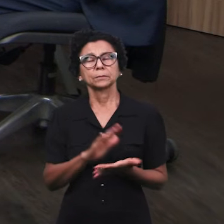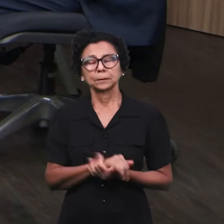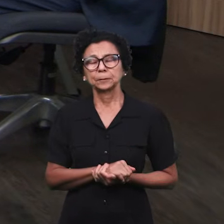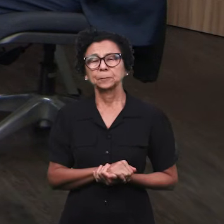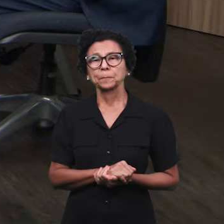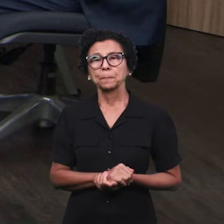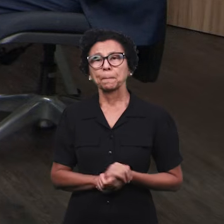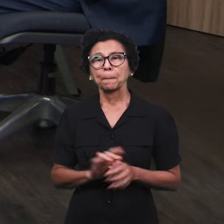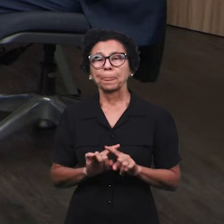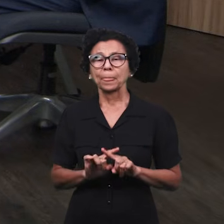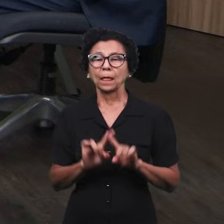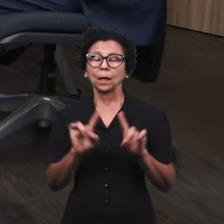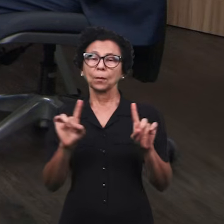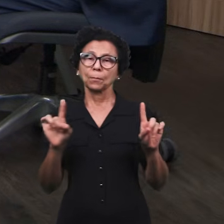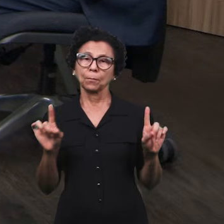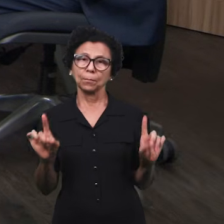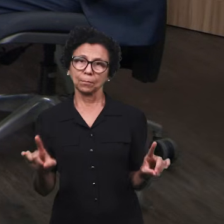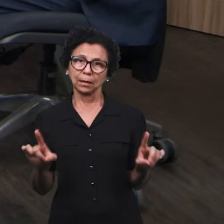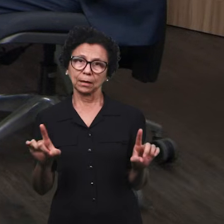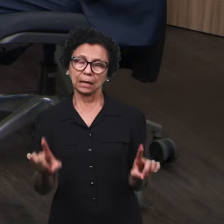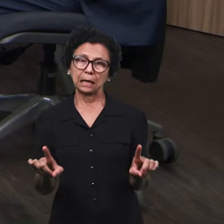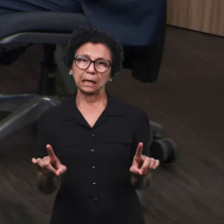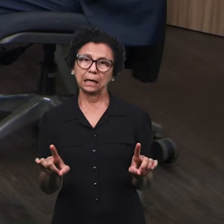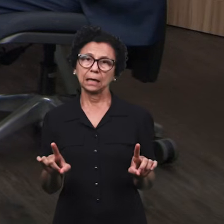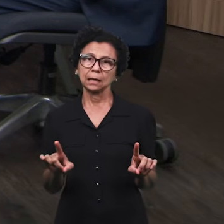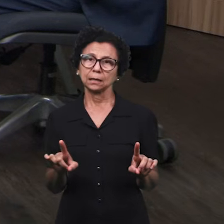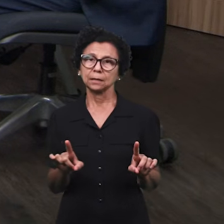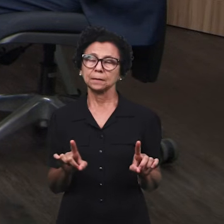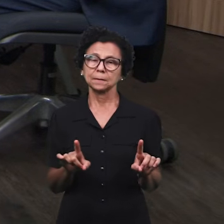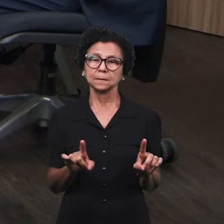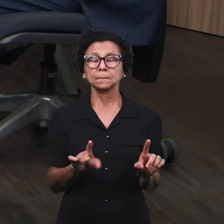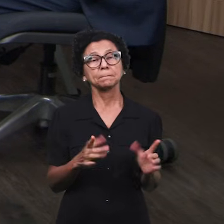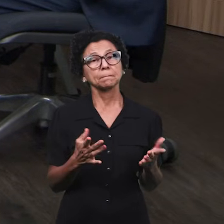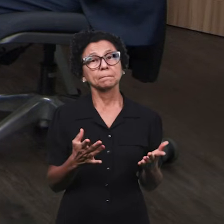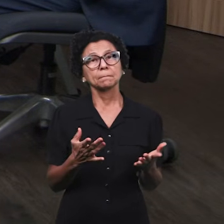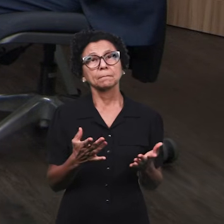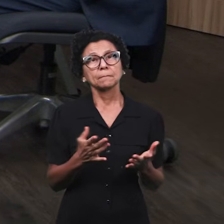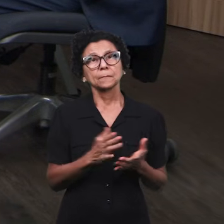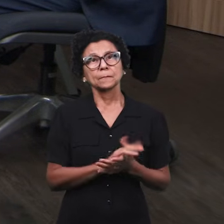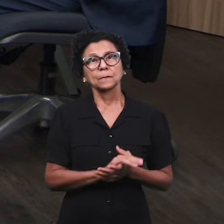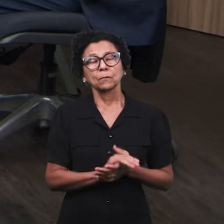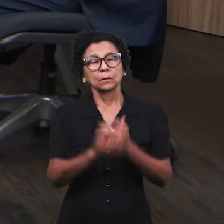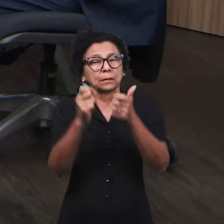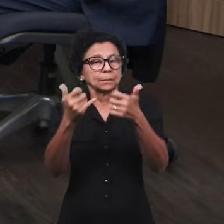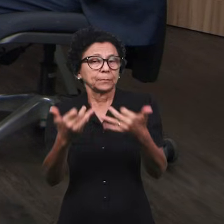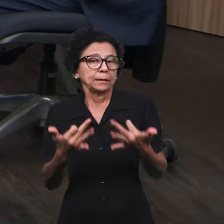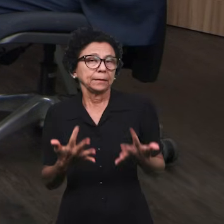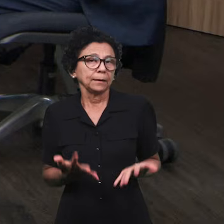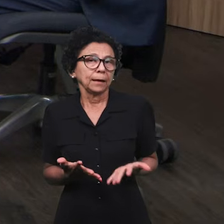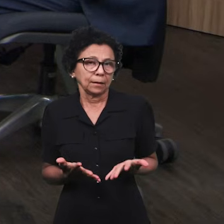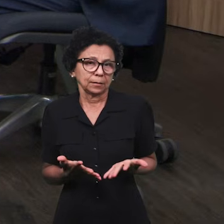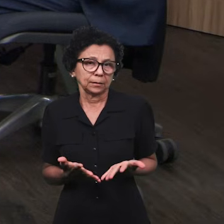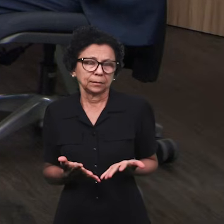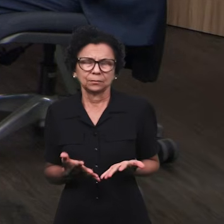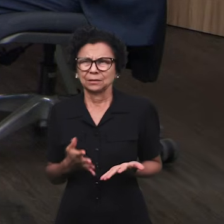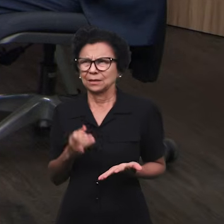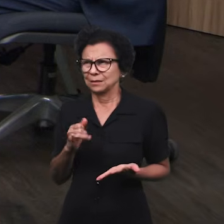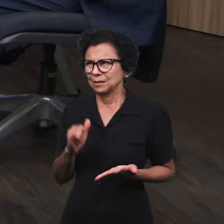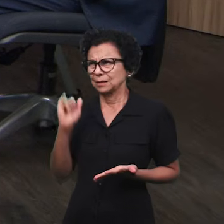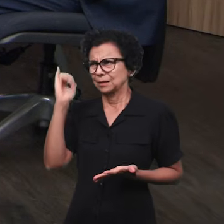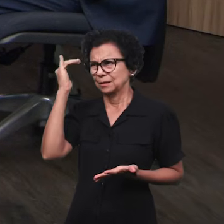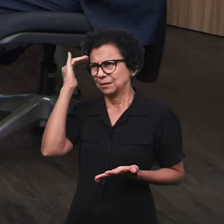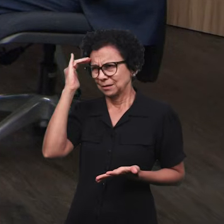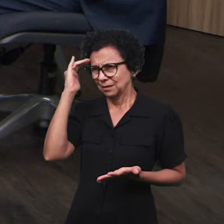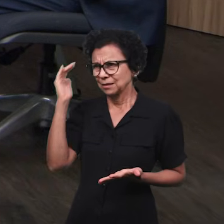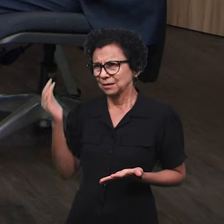aquilo que está sendo dito em uma outra fase, mas sem perder o seu significado. Eu não sei se dá para entender. A gente vai ter